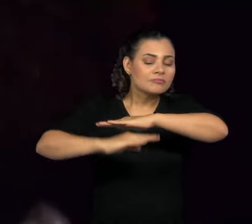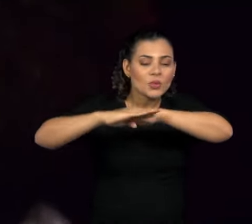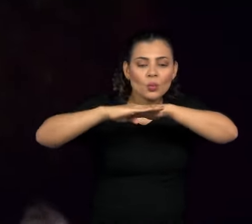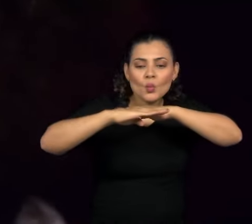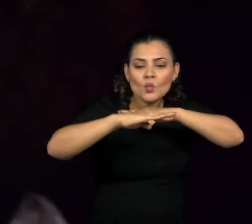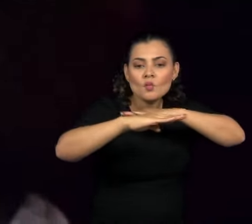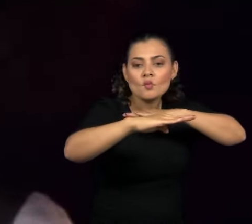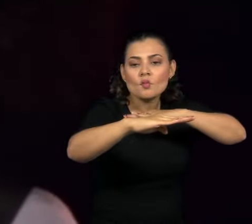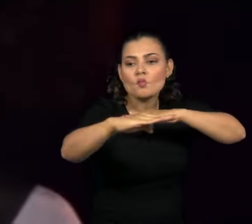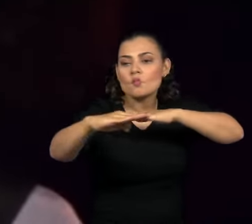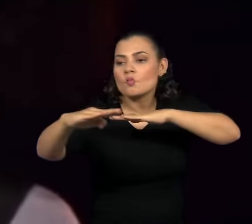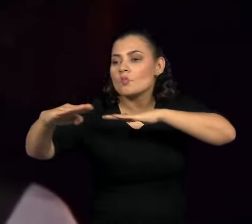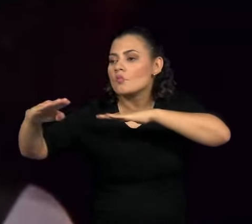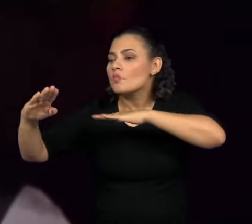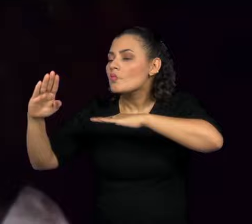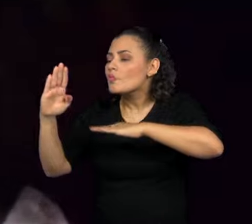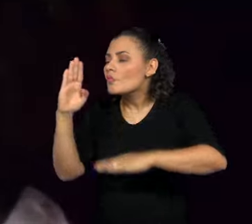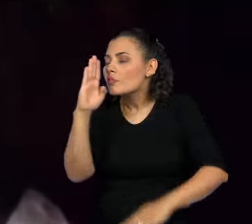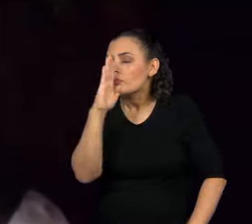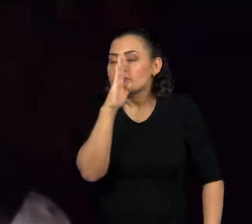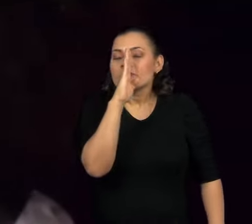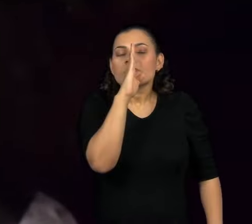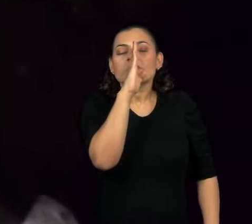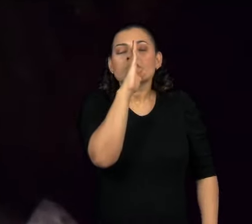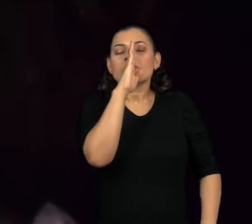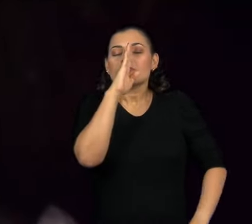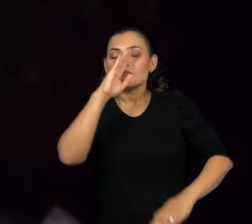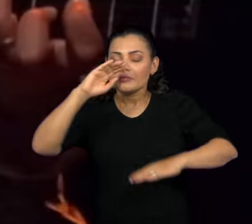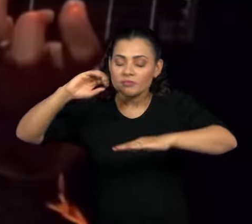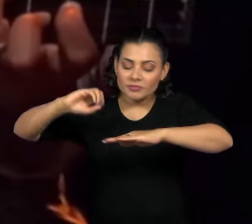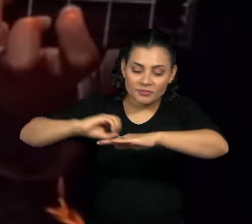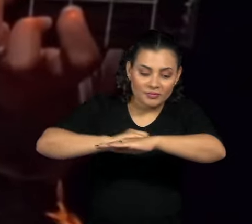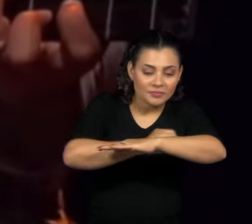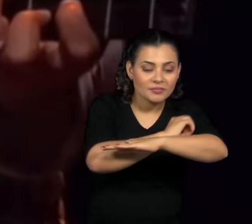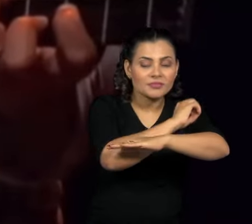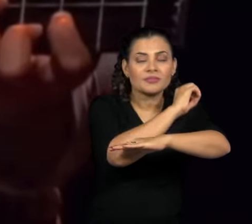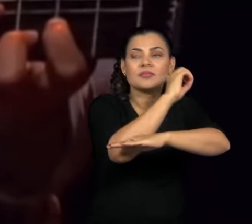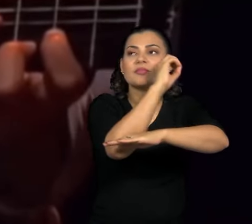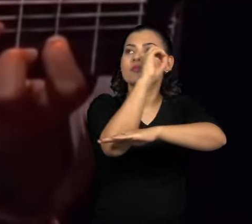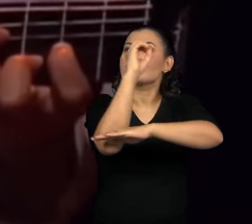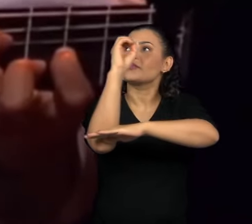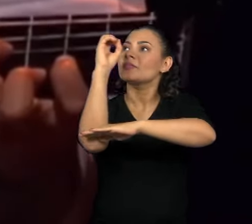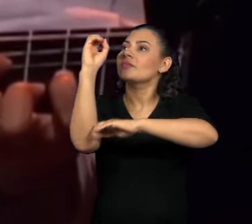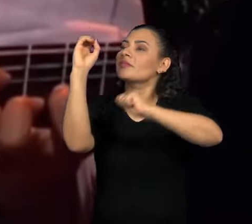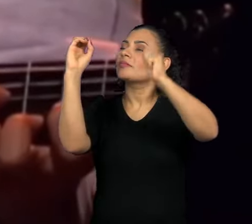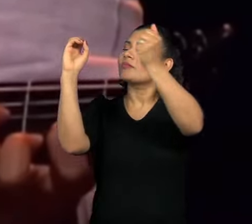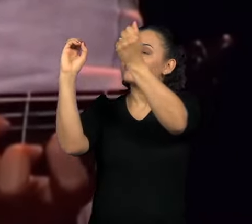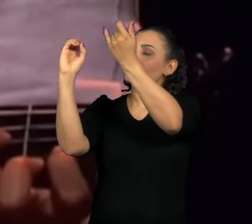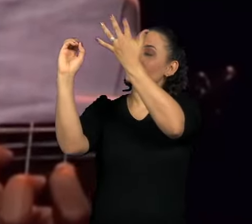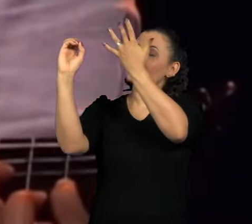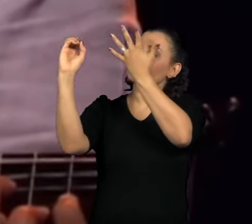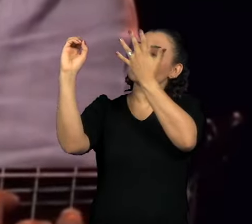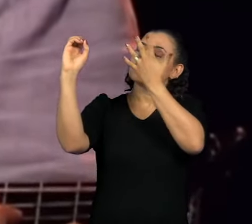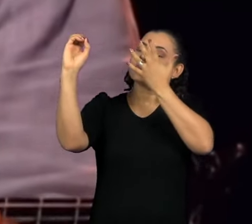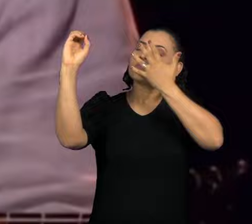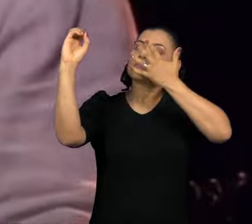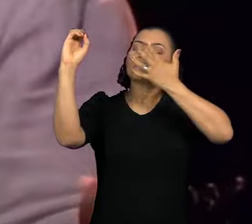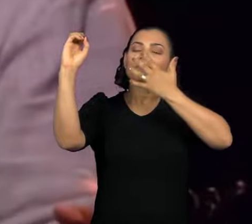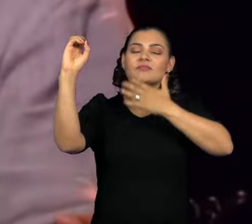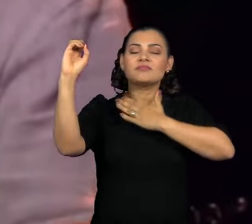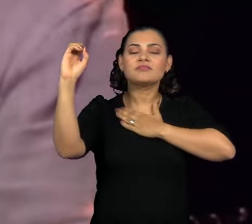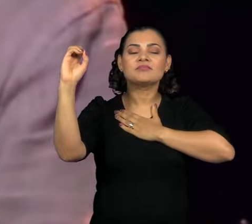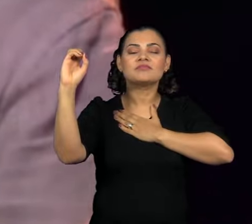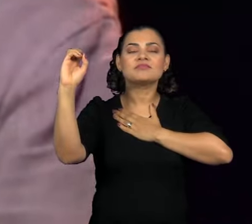silenciar, raio de sol vai me levar, raio de sol vai me